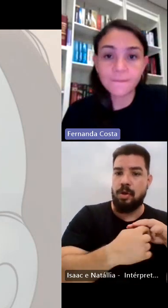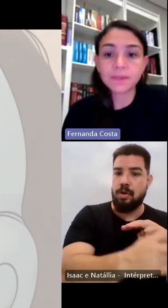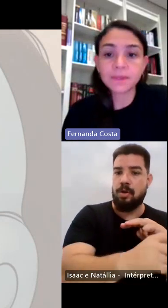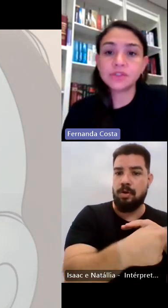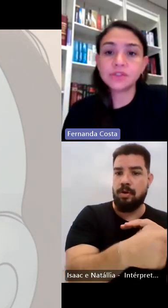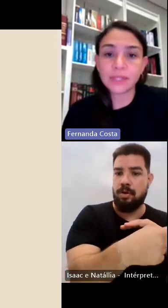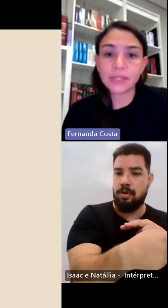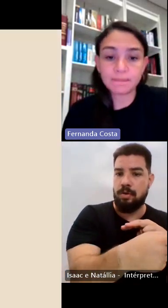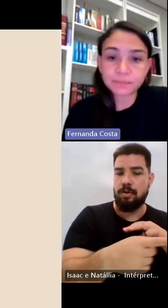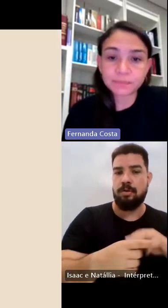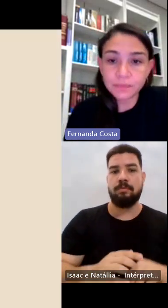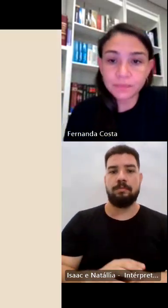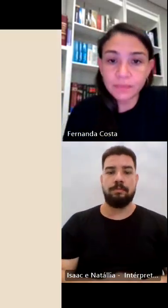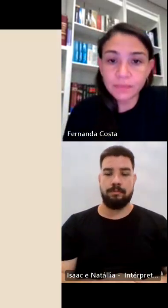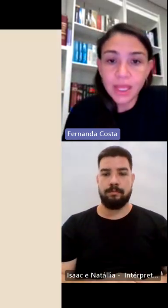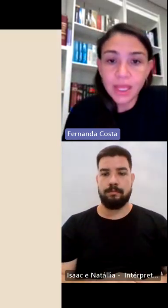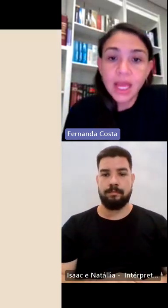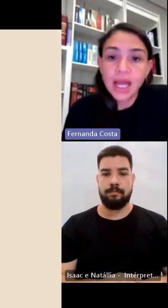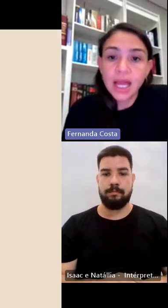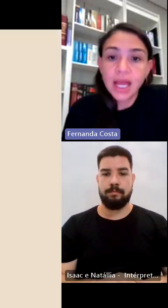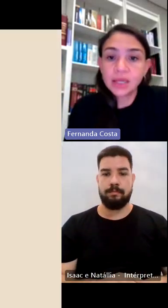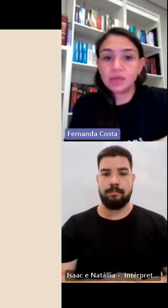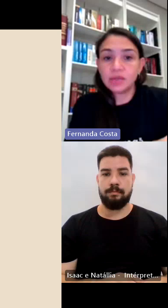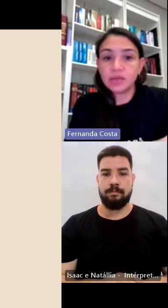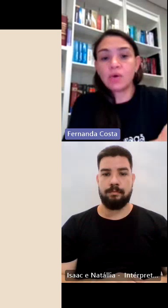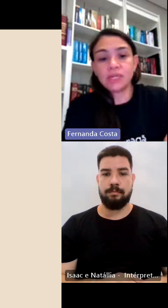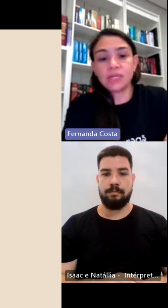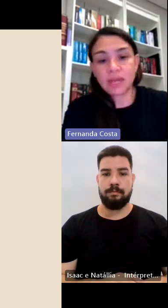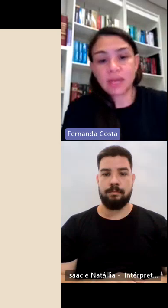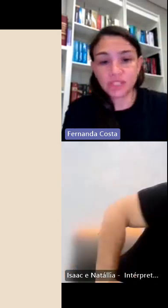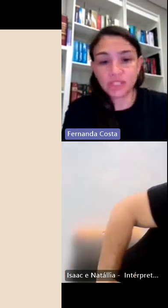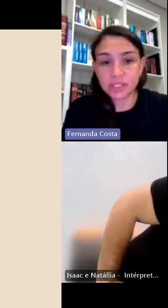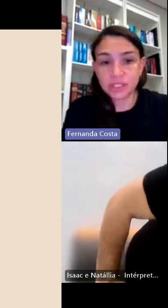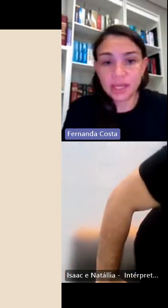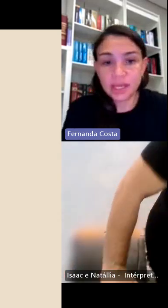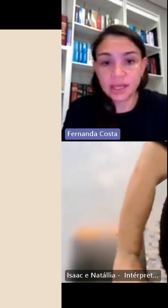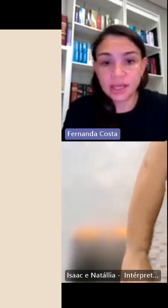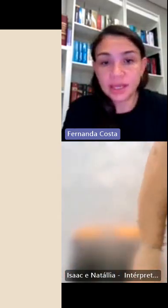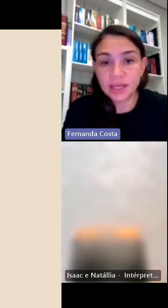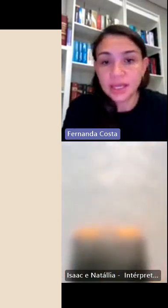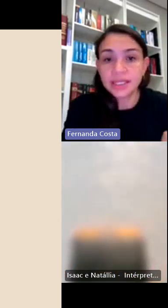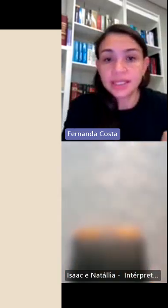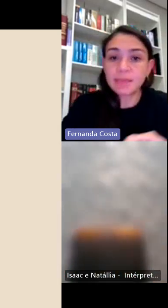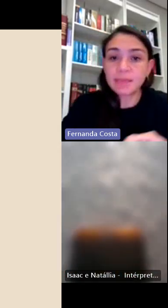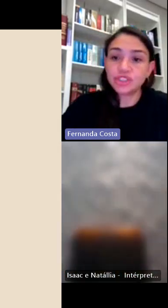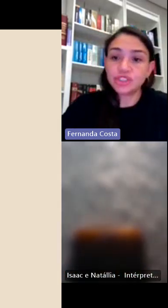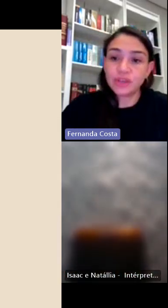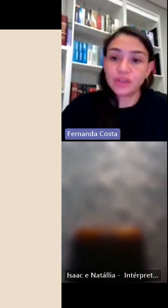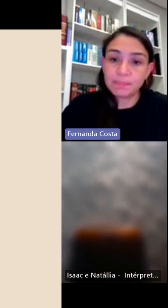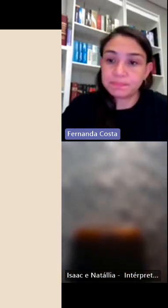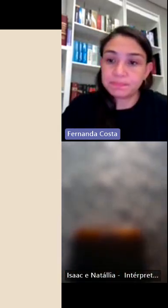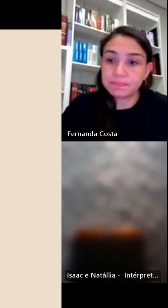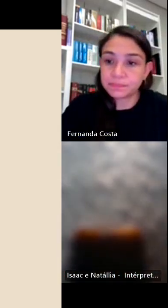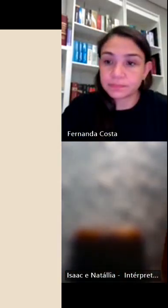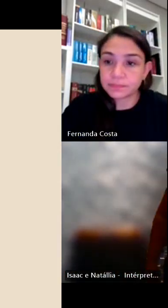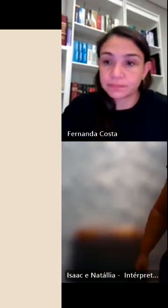vamos escutar. Aqui eu tenho uma outra imagem que dá para a gente